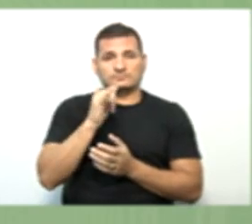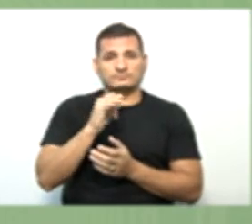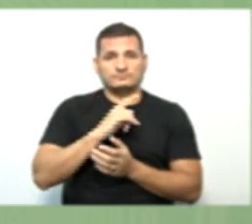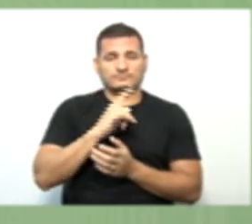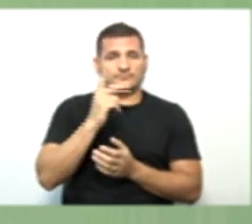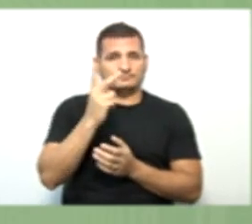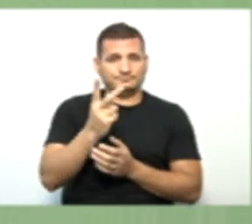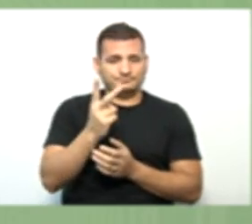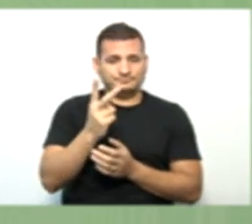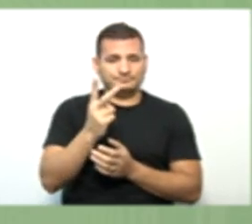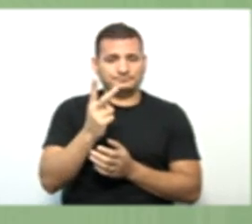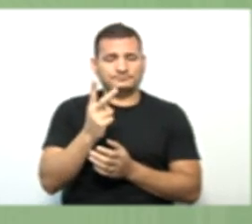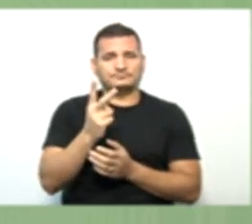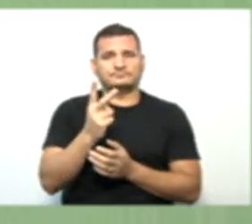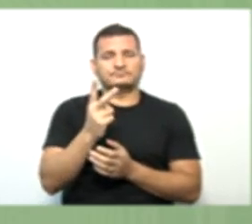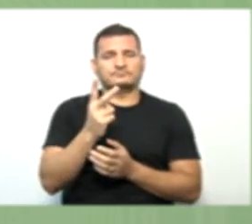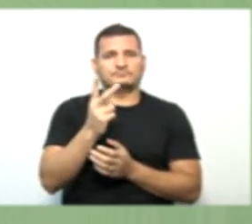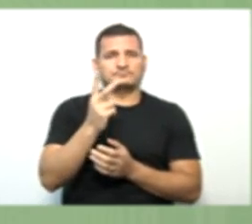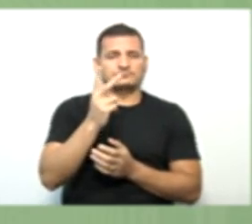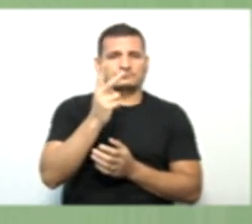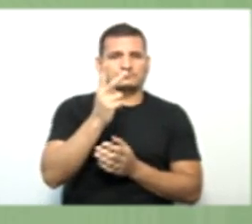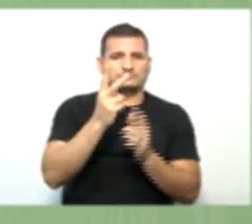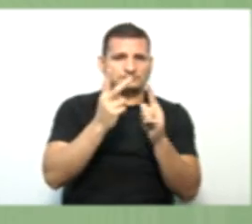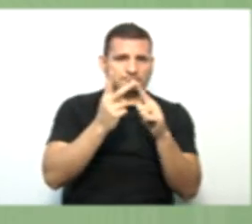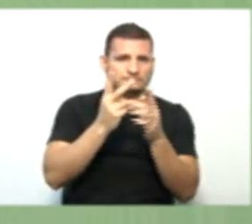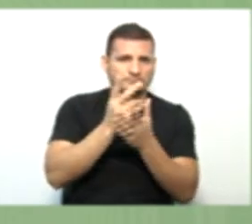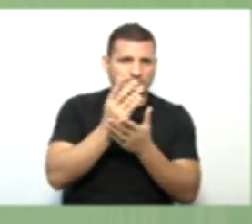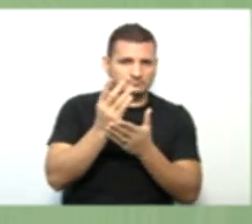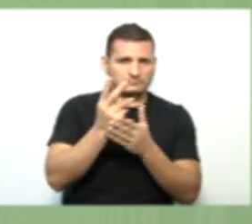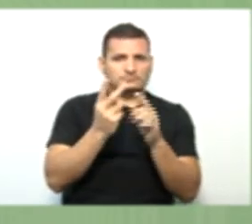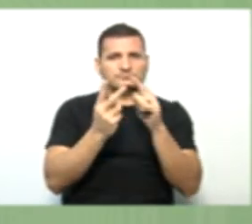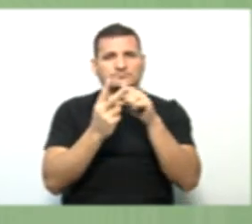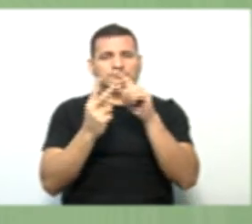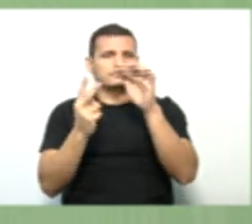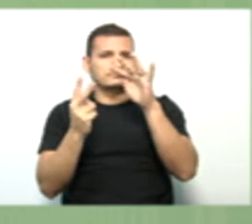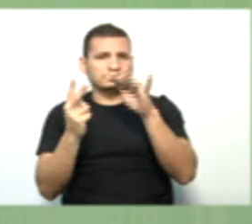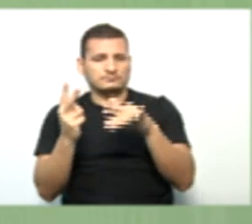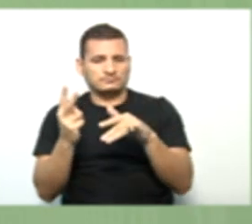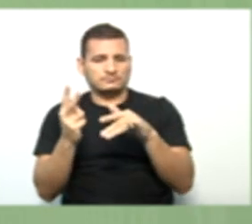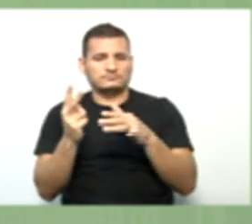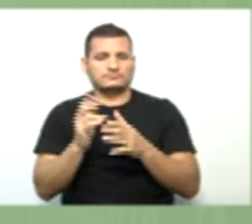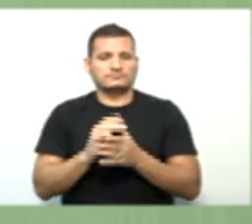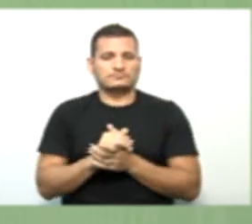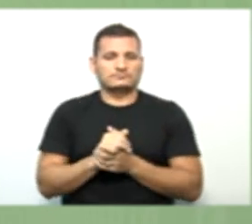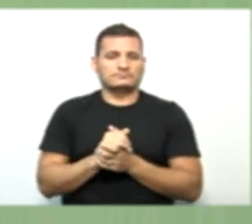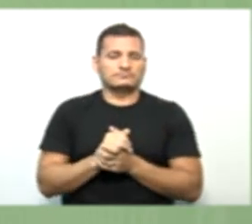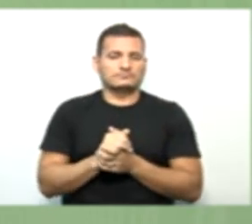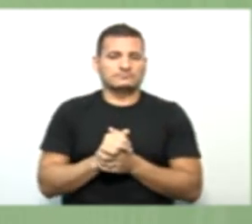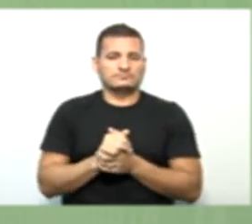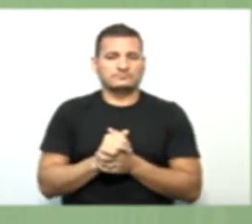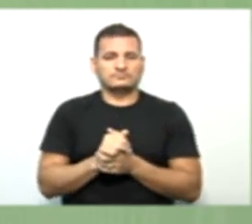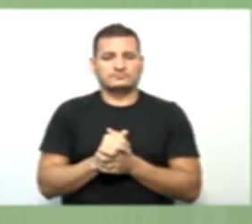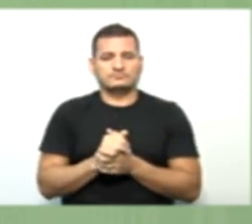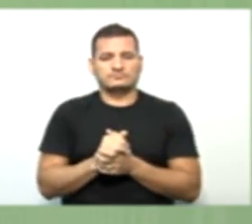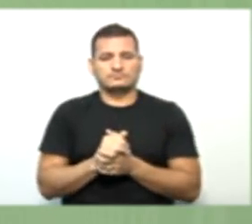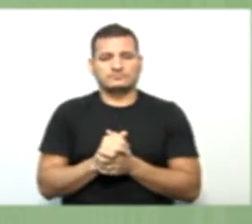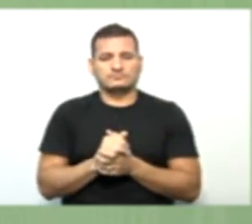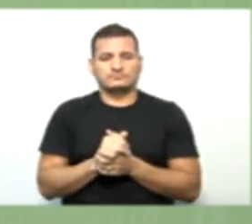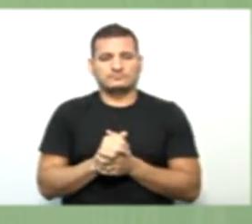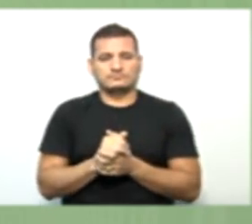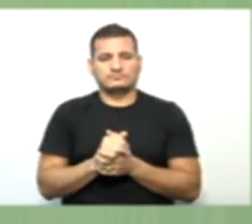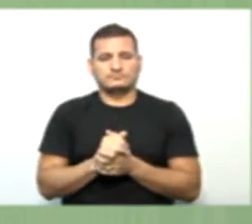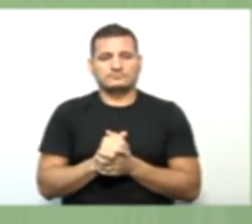um deles é o início e o outro é o fim. E o passo é assumido como sendo 1. Então, essa expressão aqui vai ser